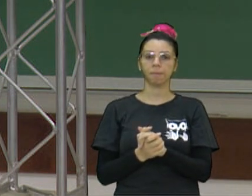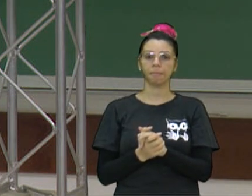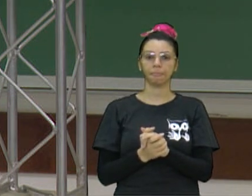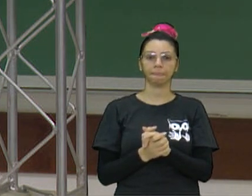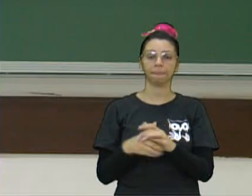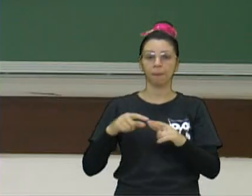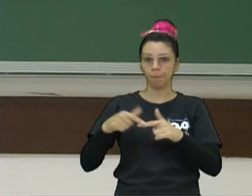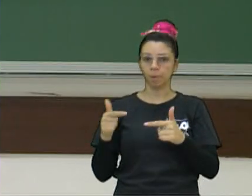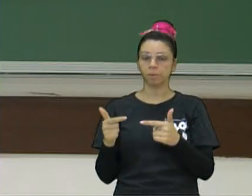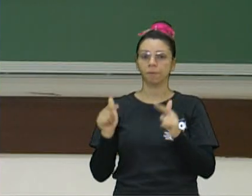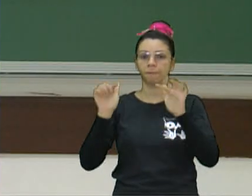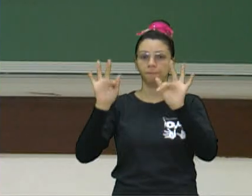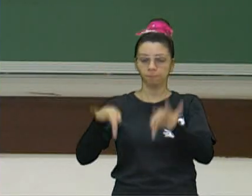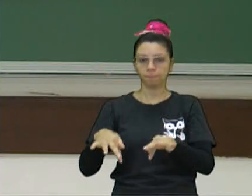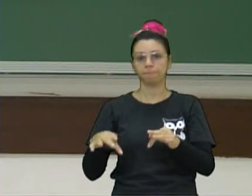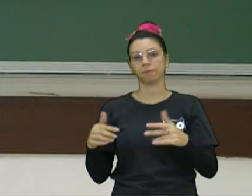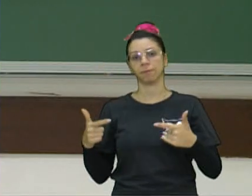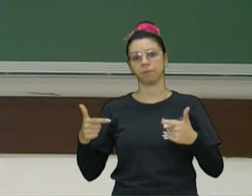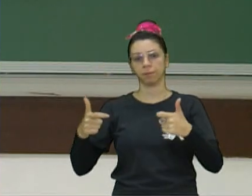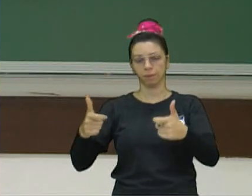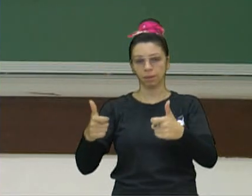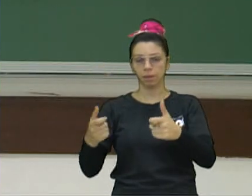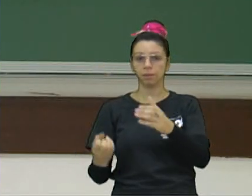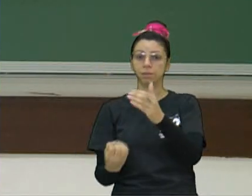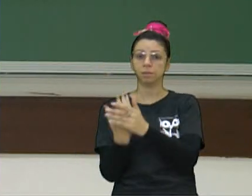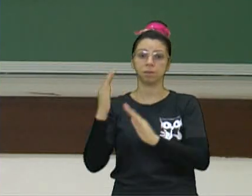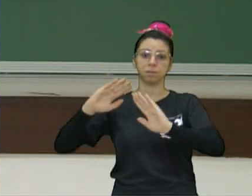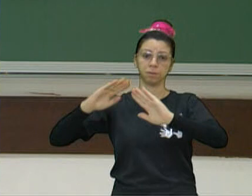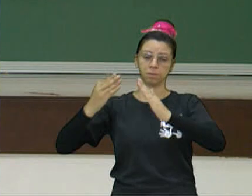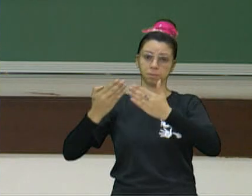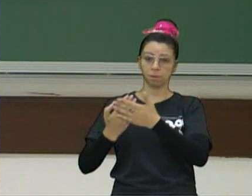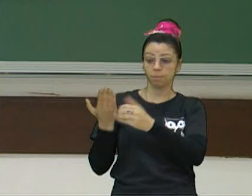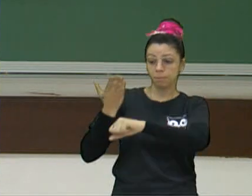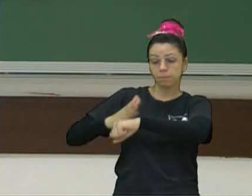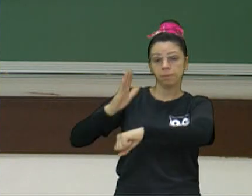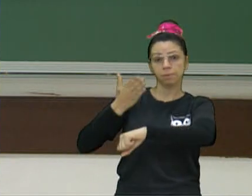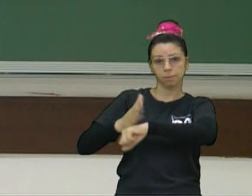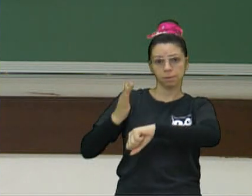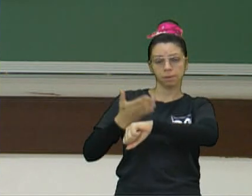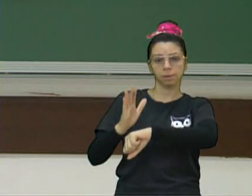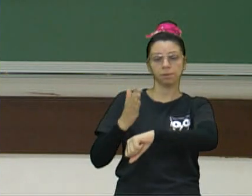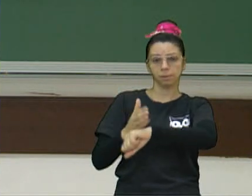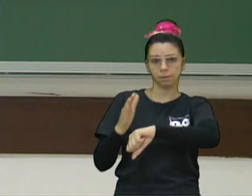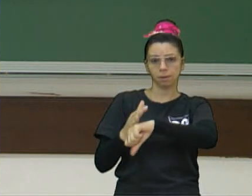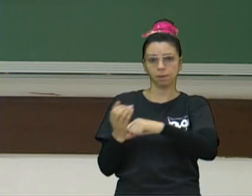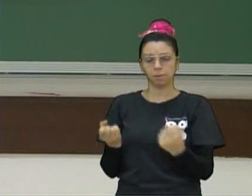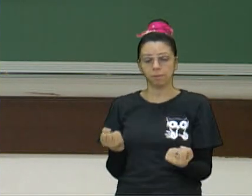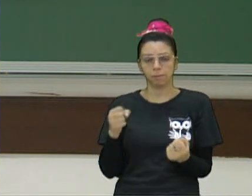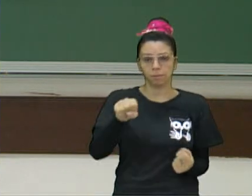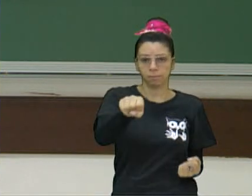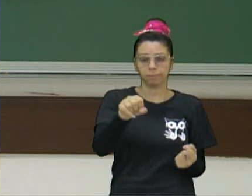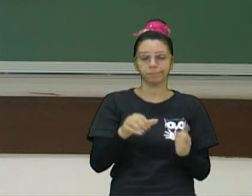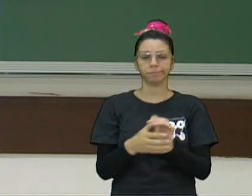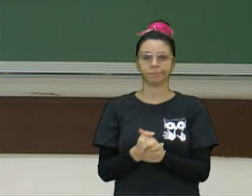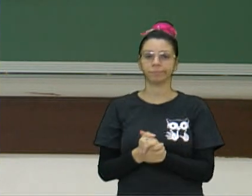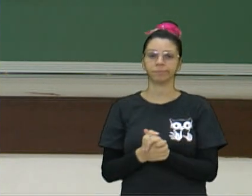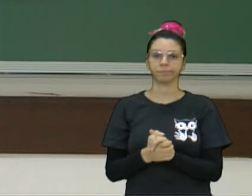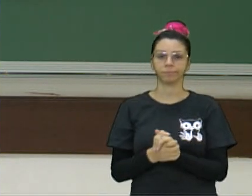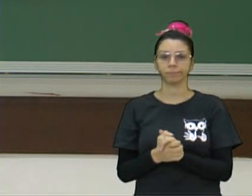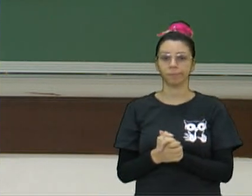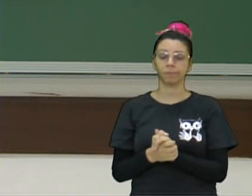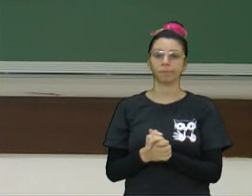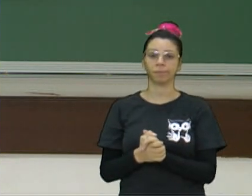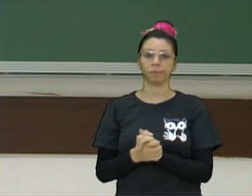escolas para se praticar, para se treinar as modalidades, né? Então junta-se várias influências que